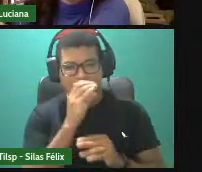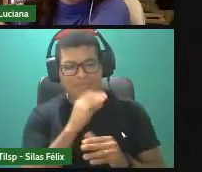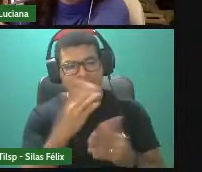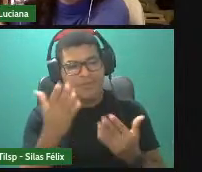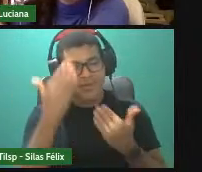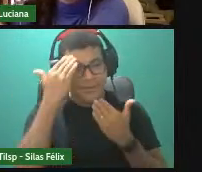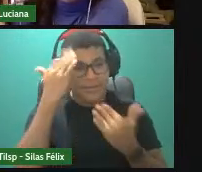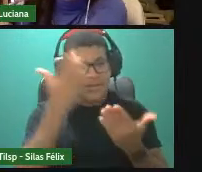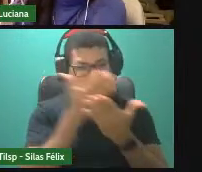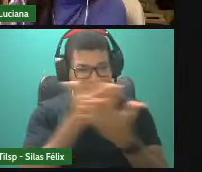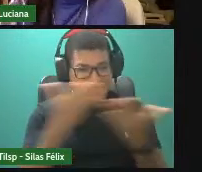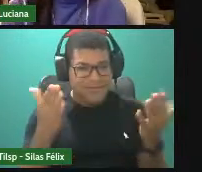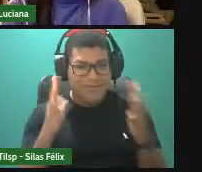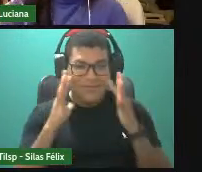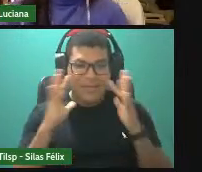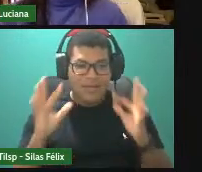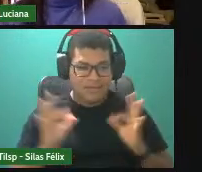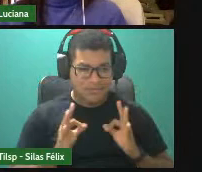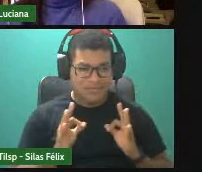aí.